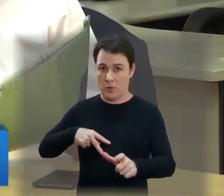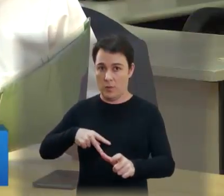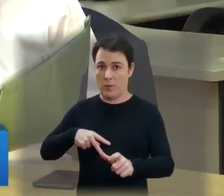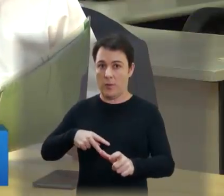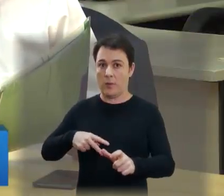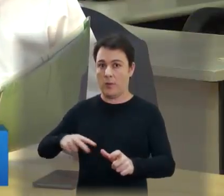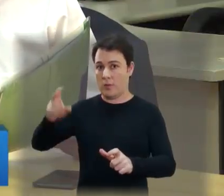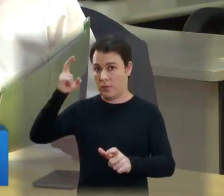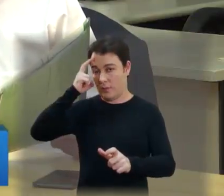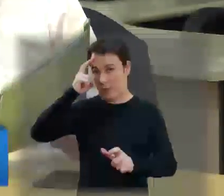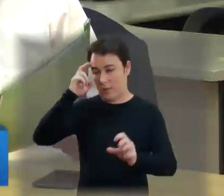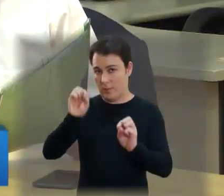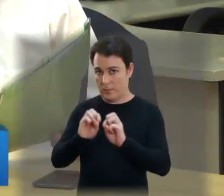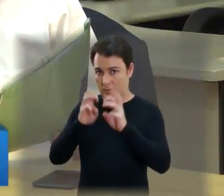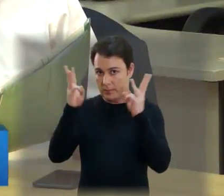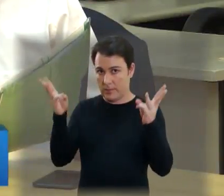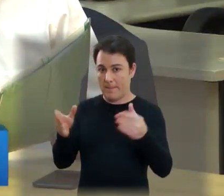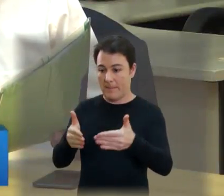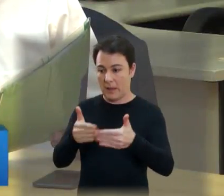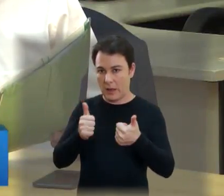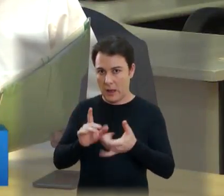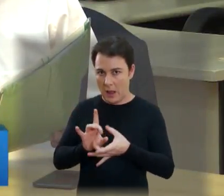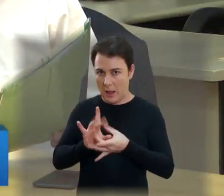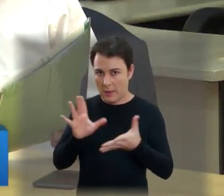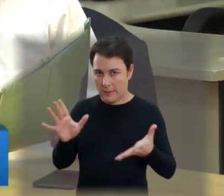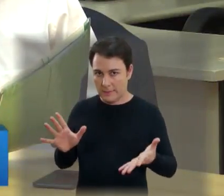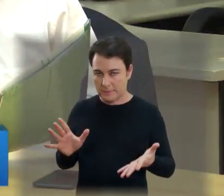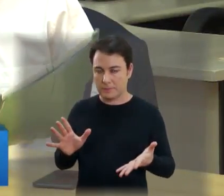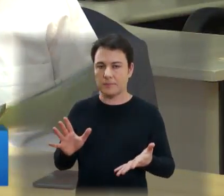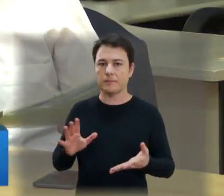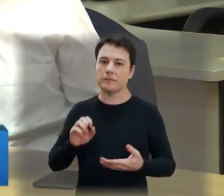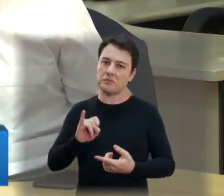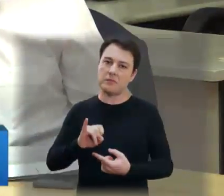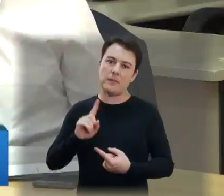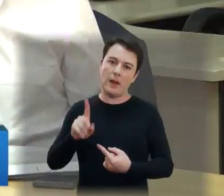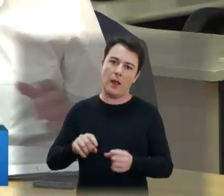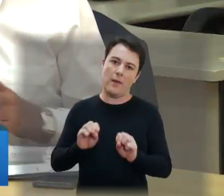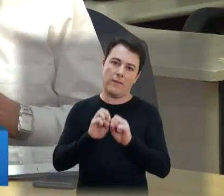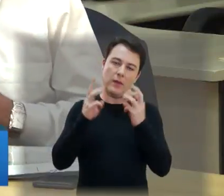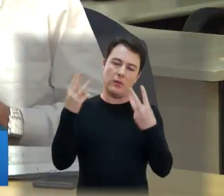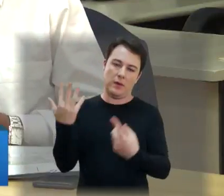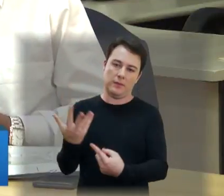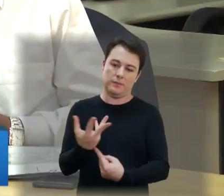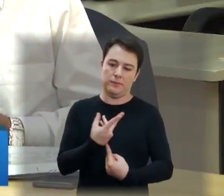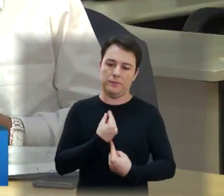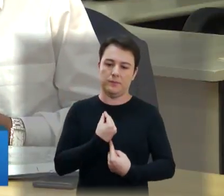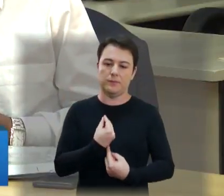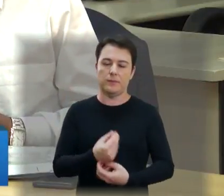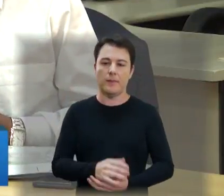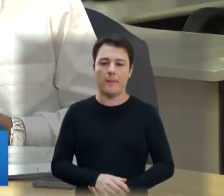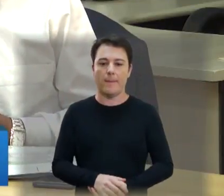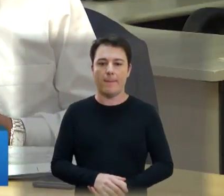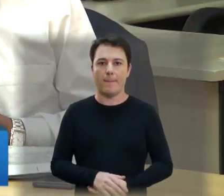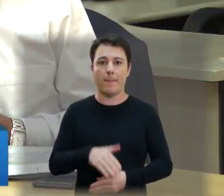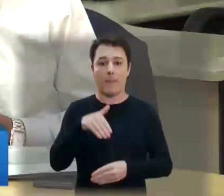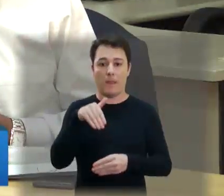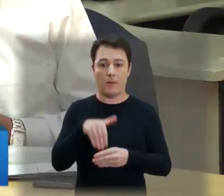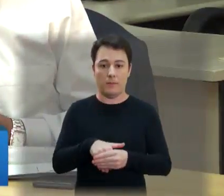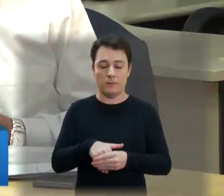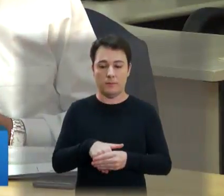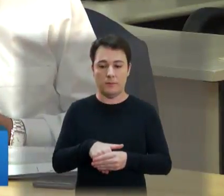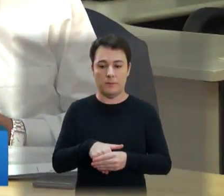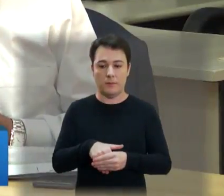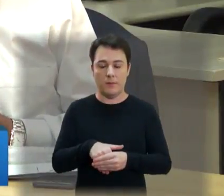públicos culturais para a realização de eventos artísticos culturais. A votação, terminado